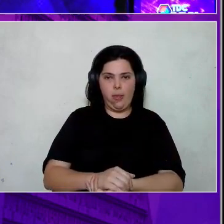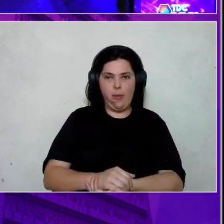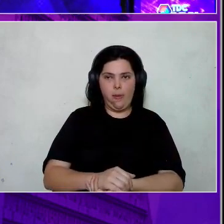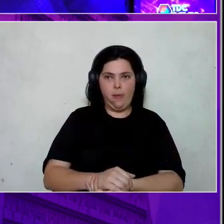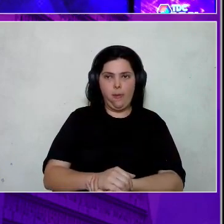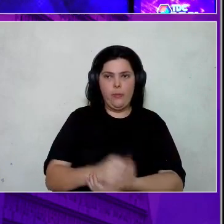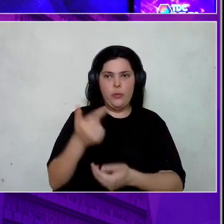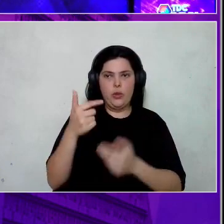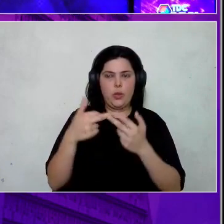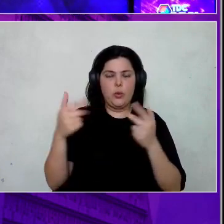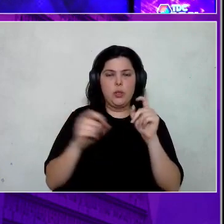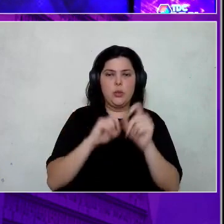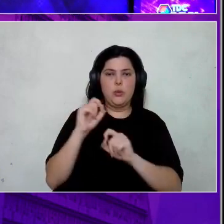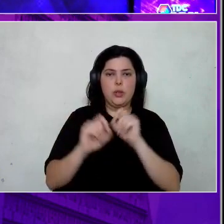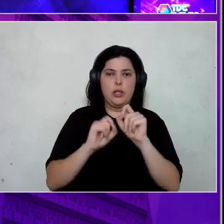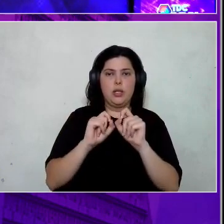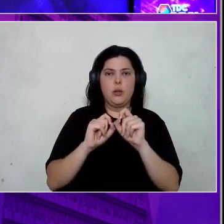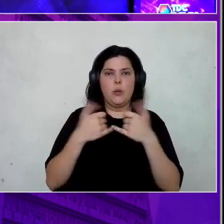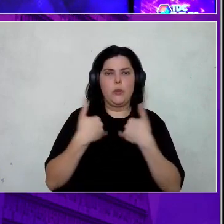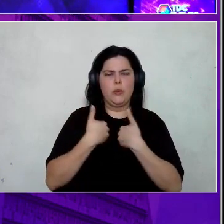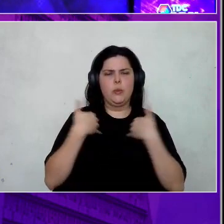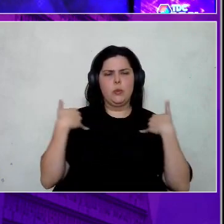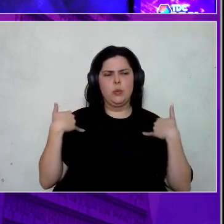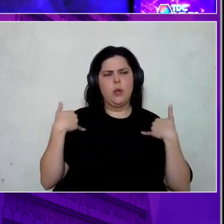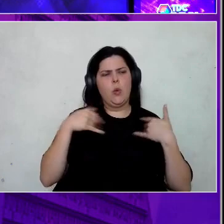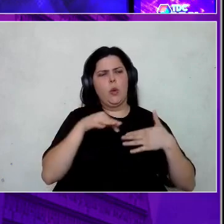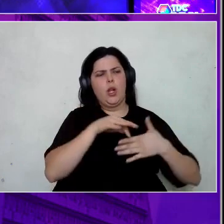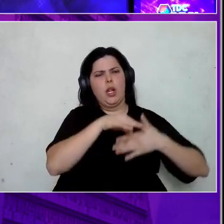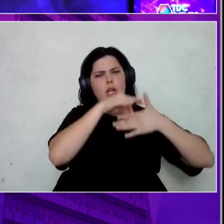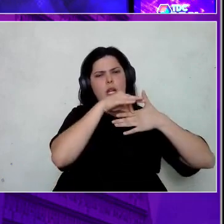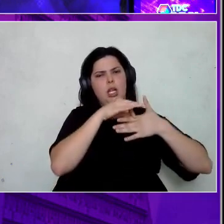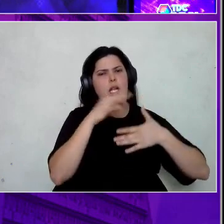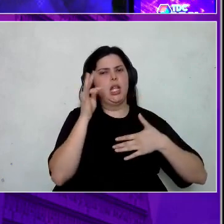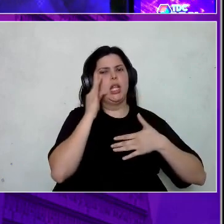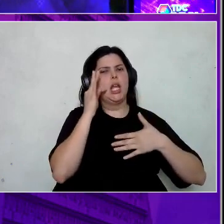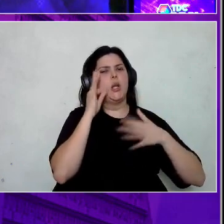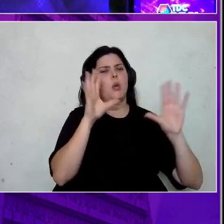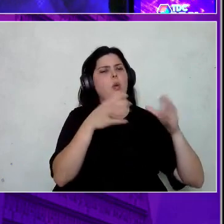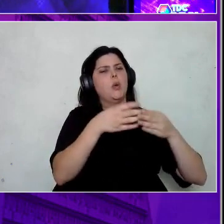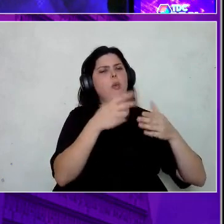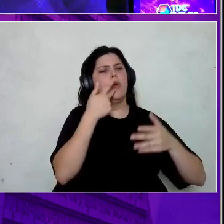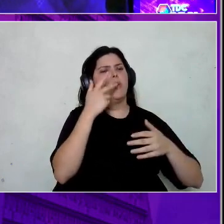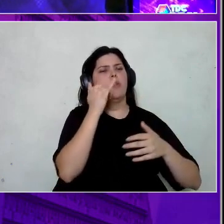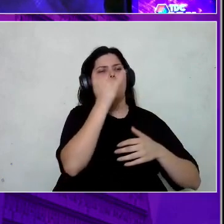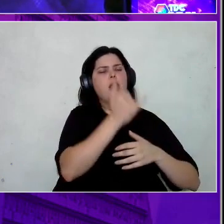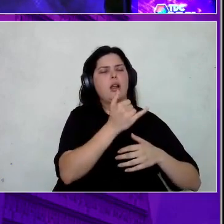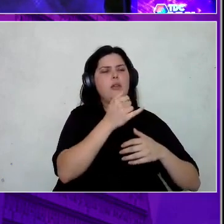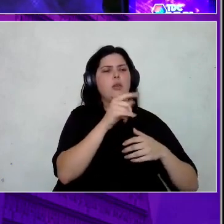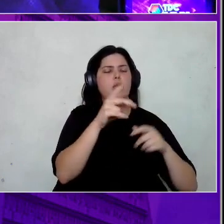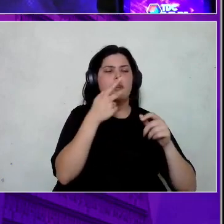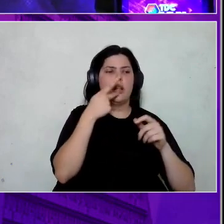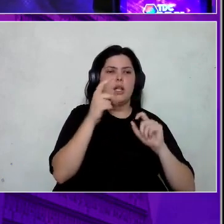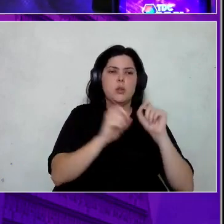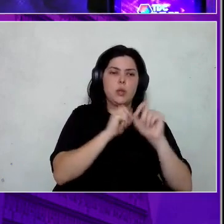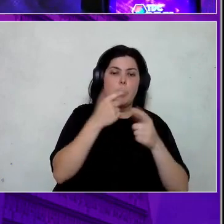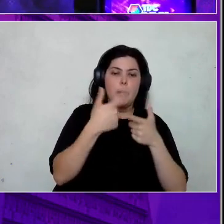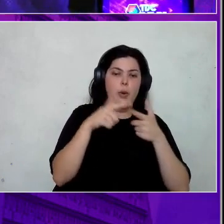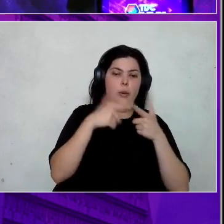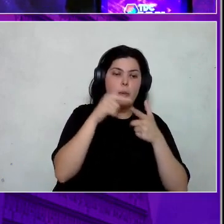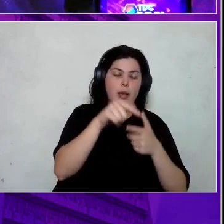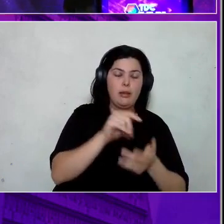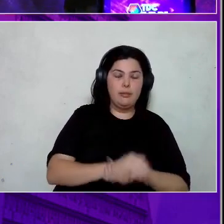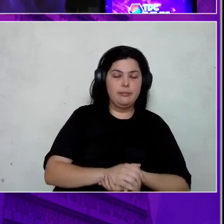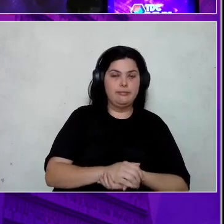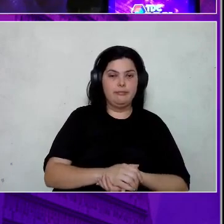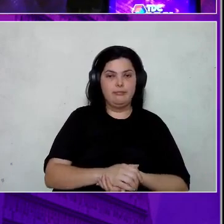que tem aquele orgulho, né? Eu era o líder técnico do time e eu dizia, se o cara dissesse, ó, tá dando um problema em tal canto.